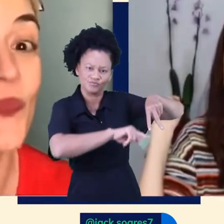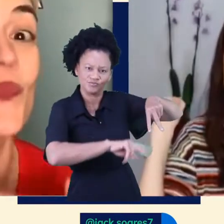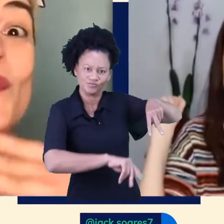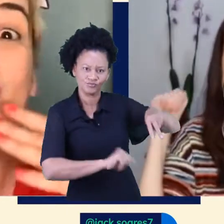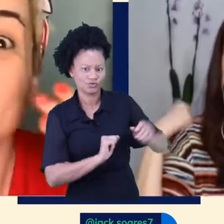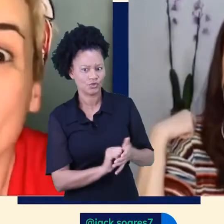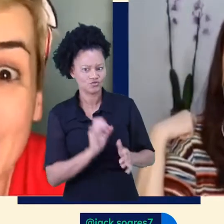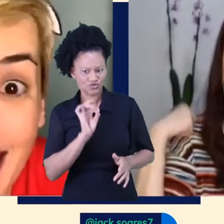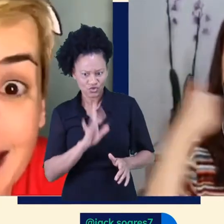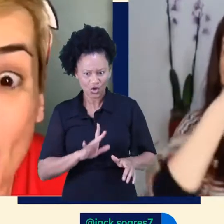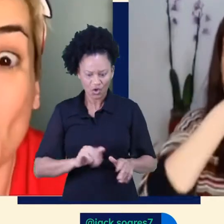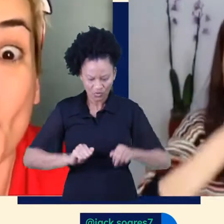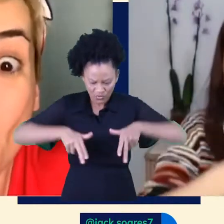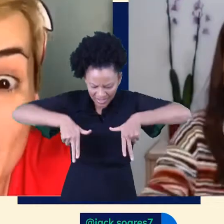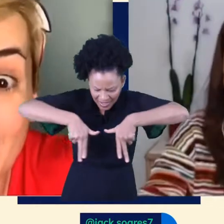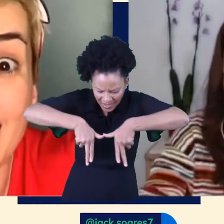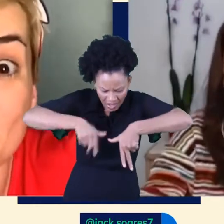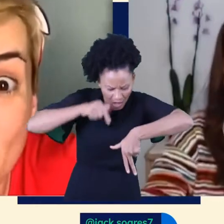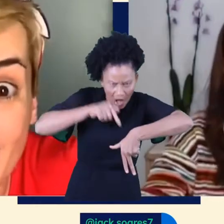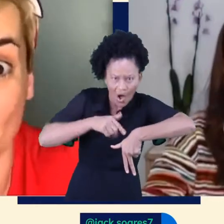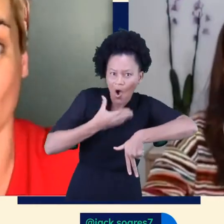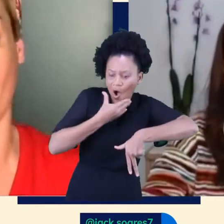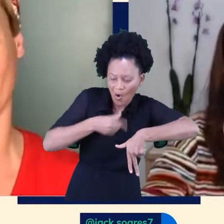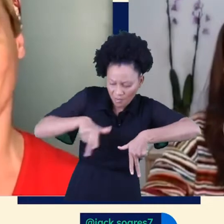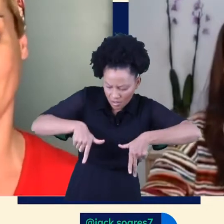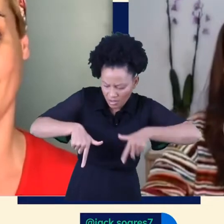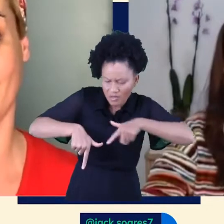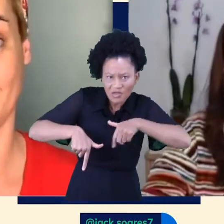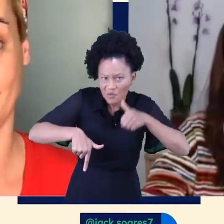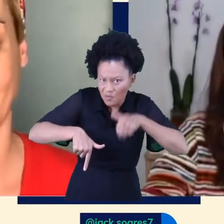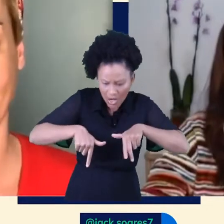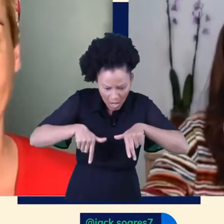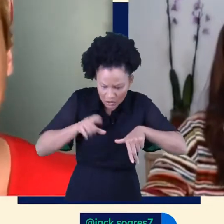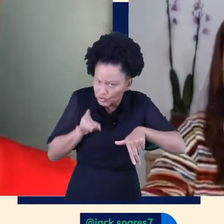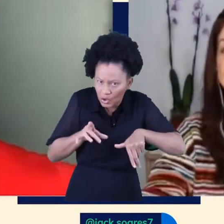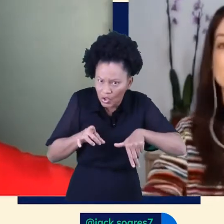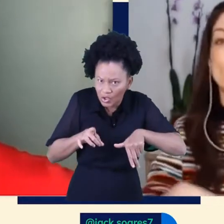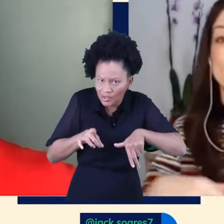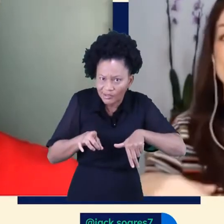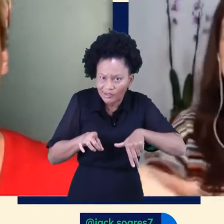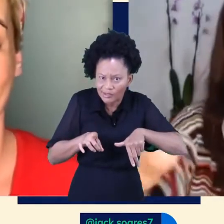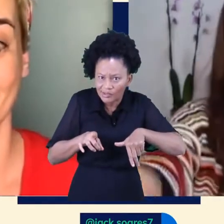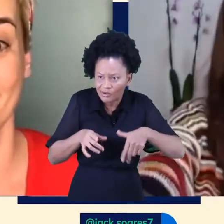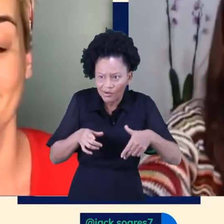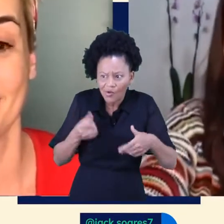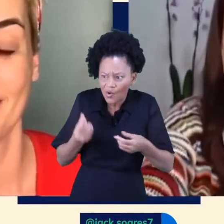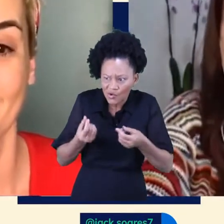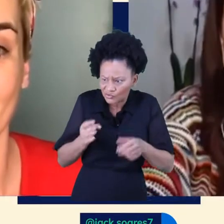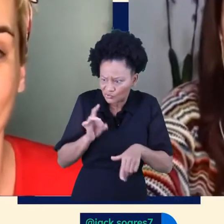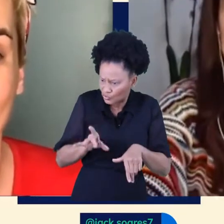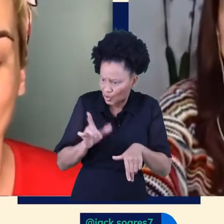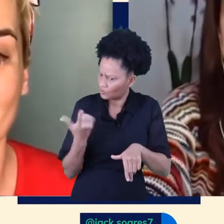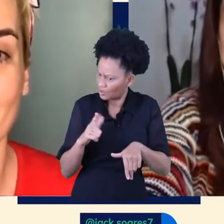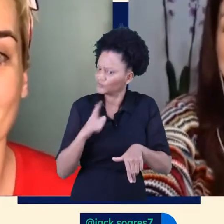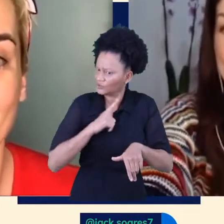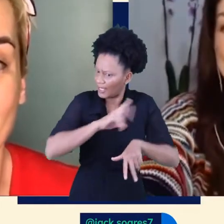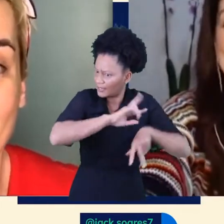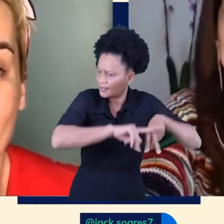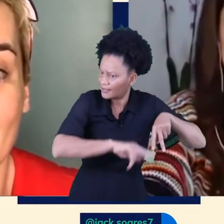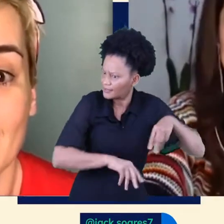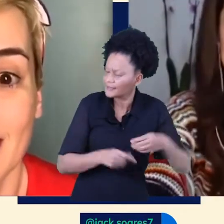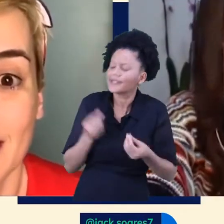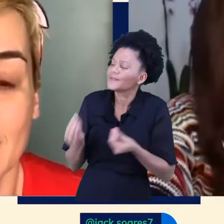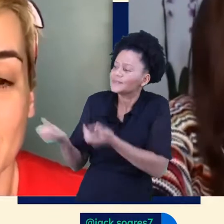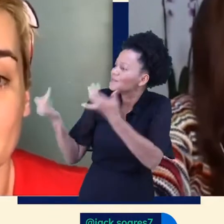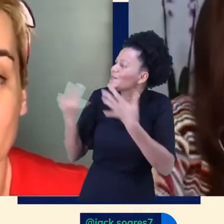Carol, isso aí. Explica então o que é gênero. Então vamos lá. Menina, olha, você já